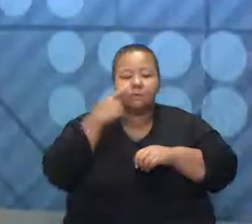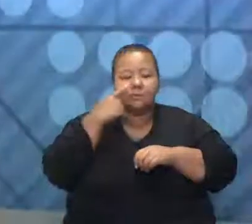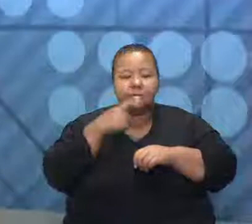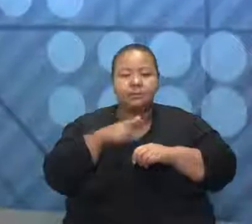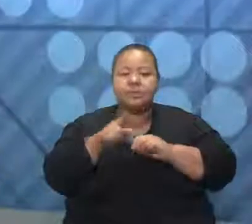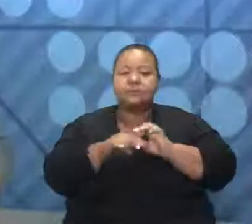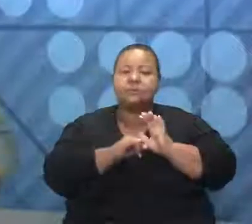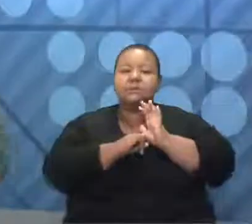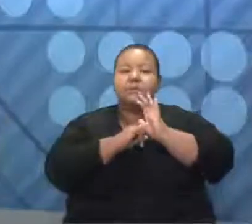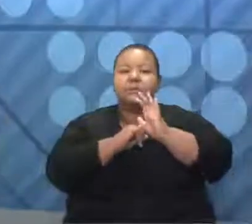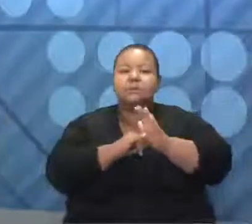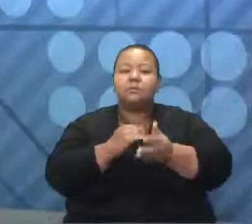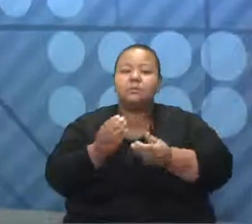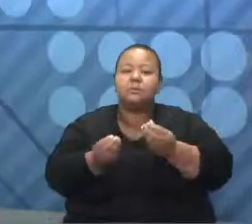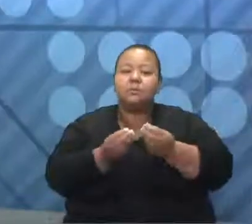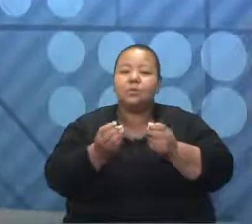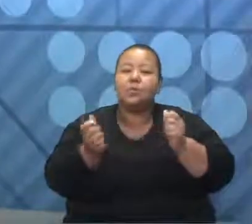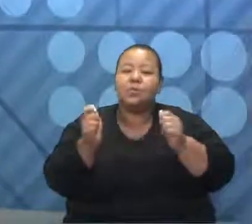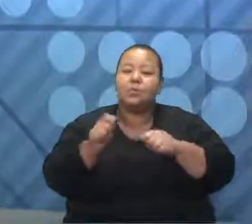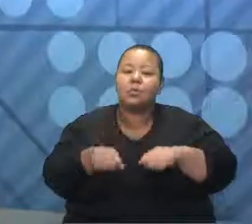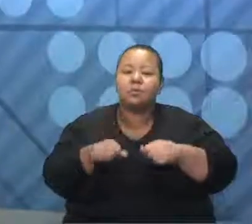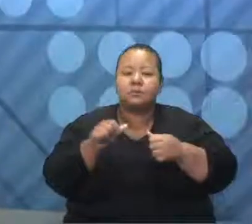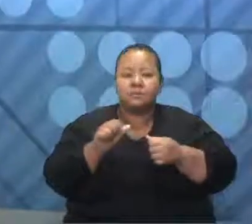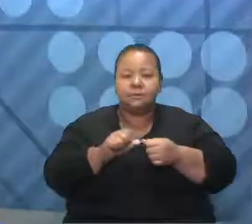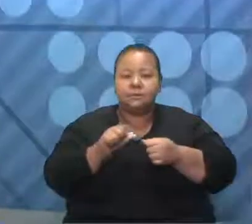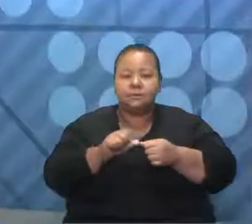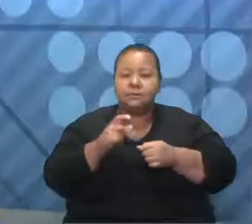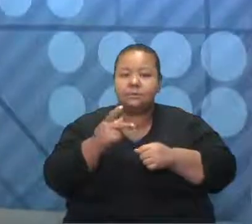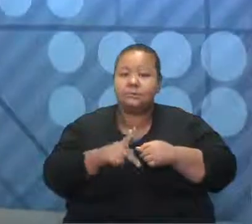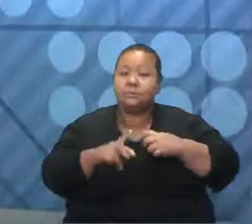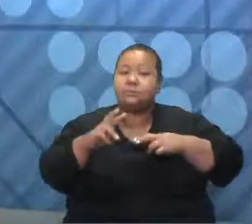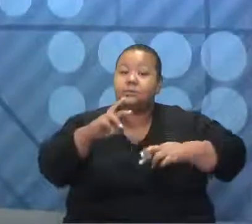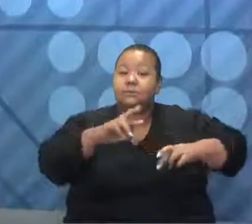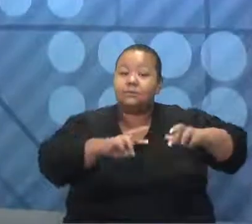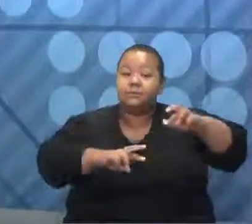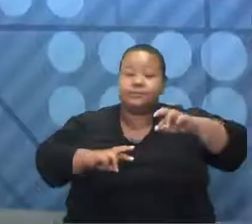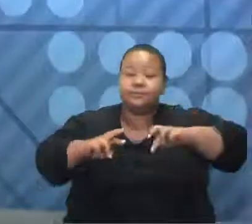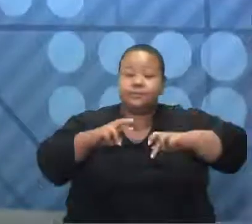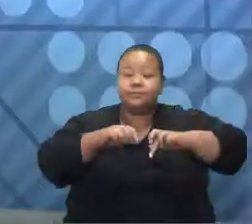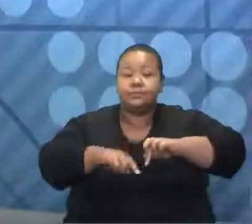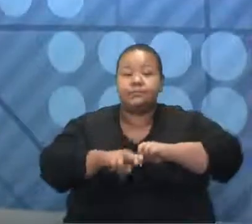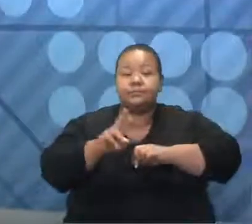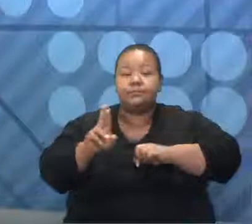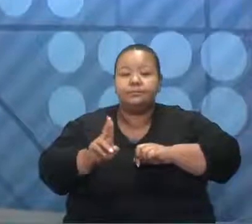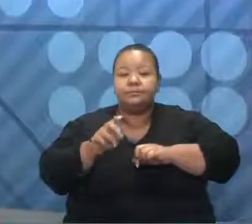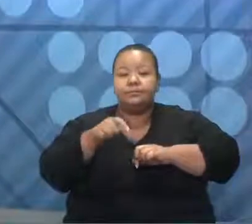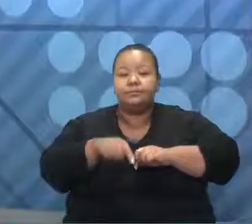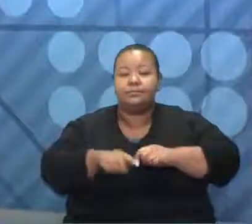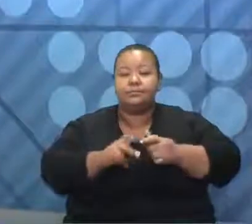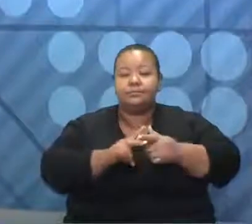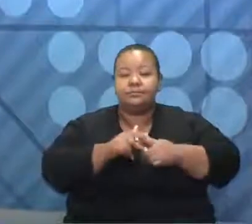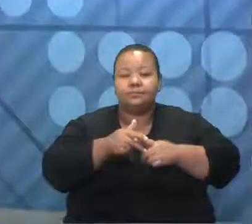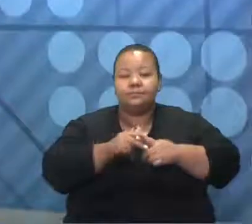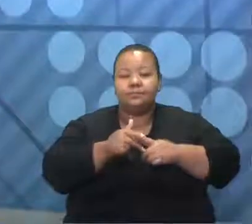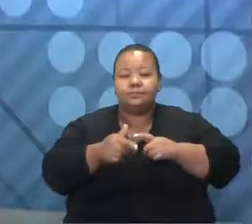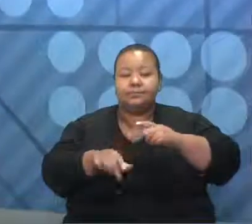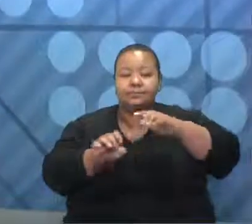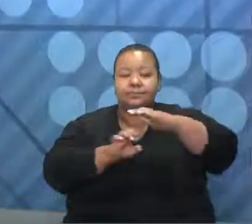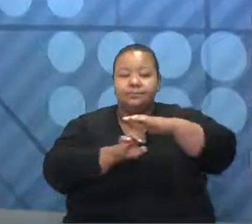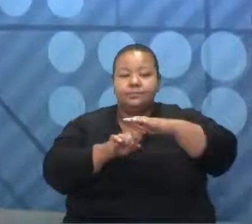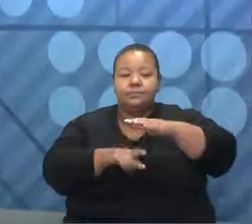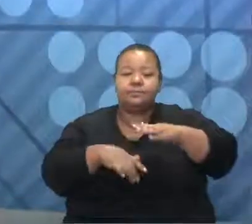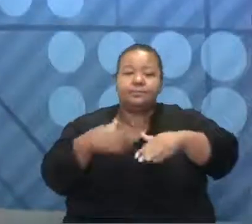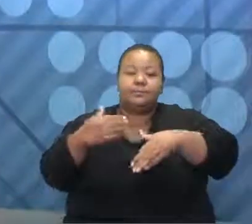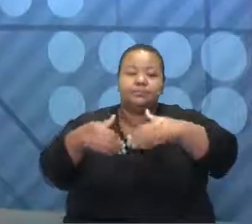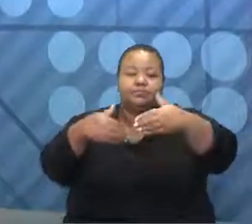nossos indicadores e como que a gente pode realizar essas análises, utilizar essas ferramentas para que a nossa empresa possa